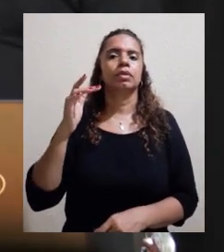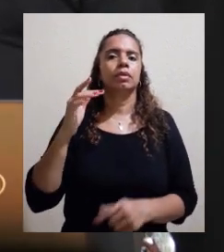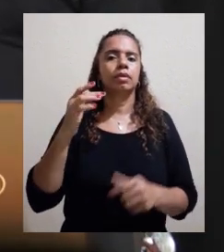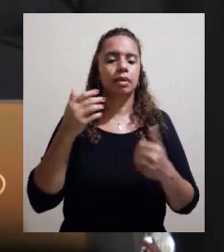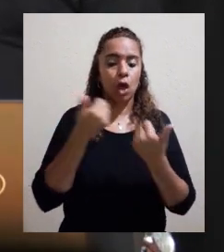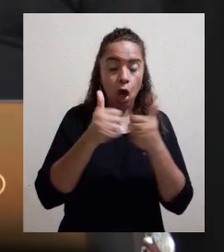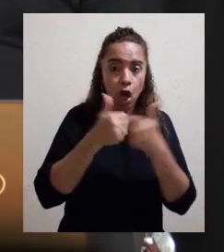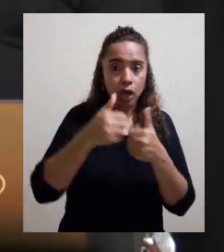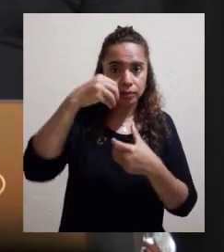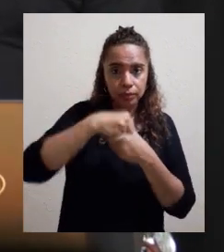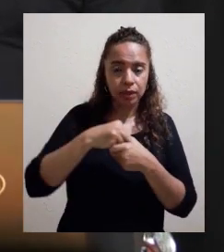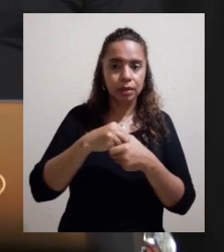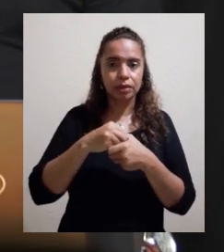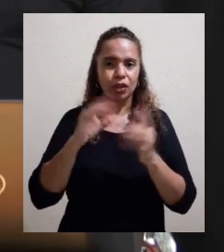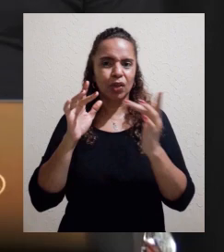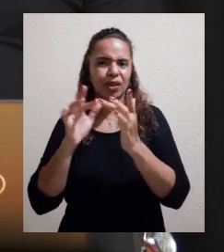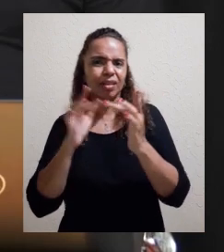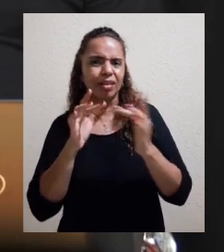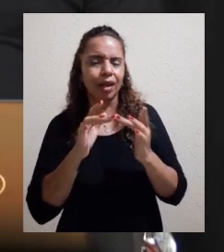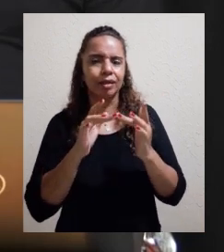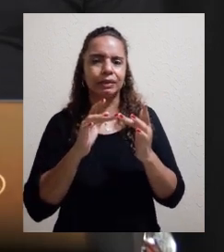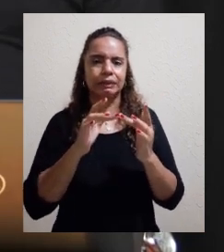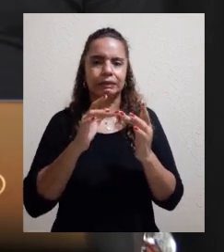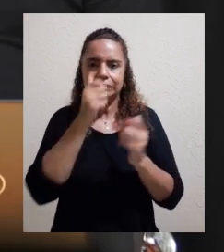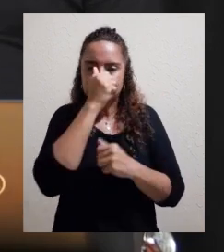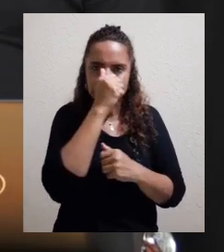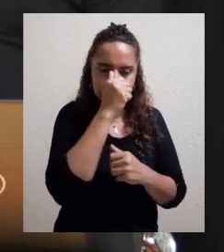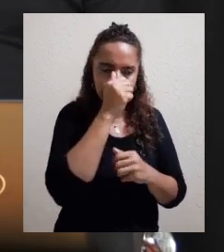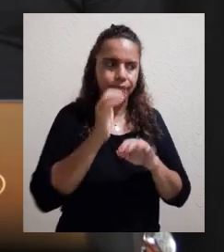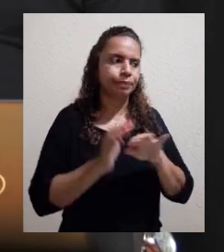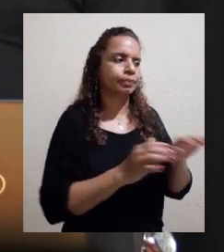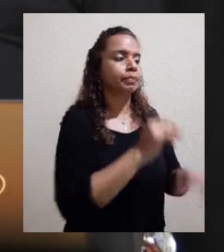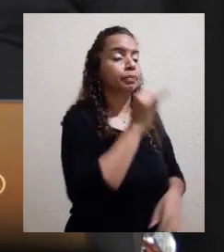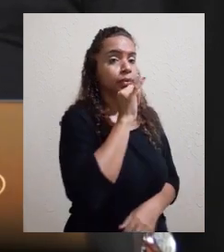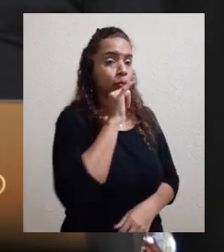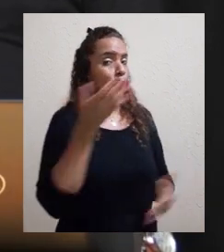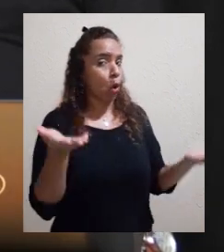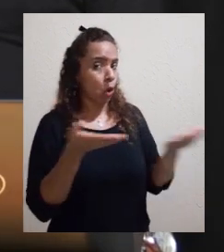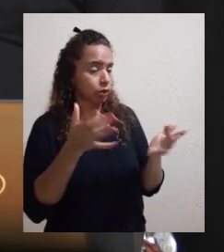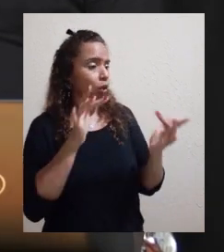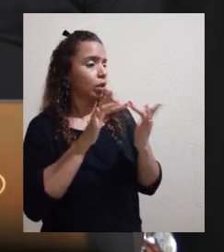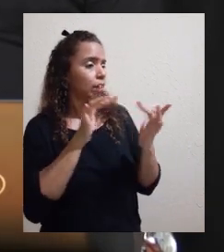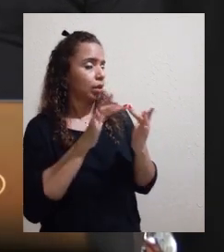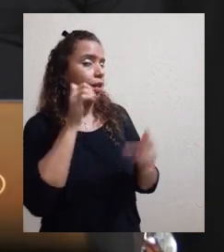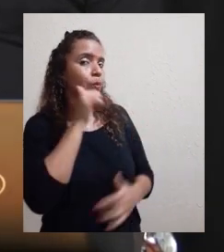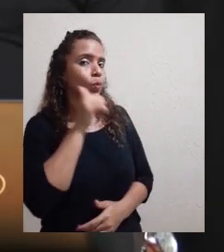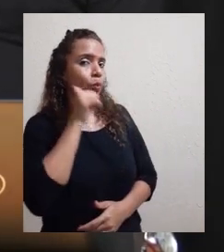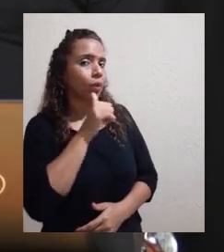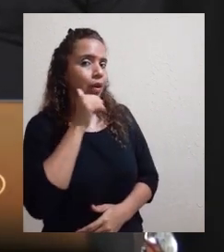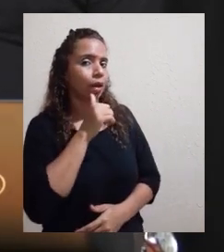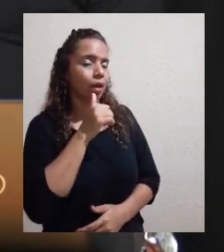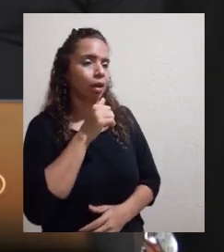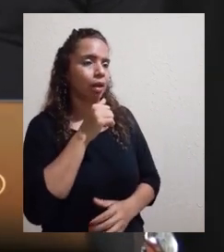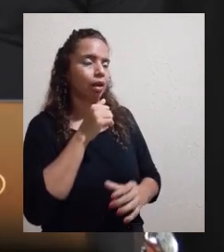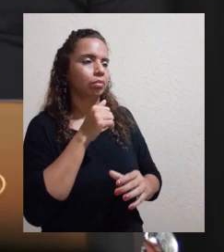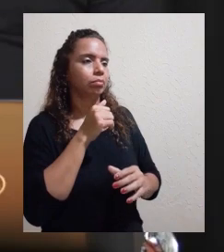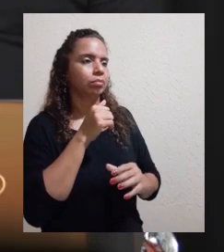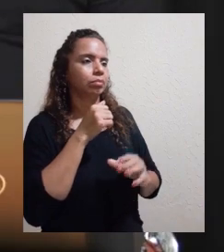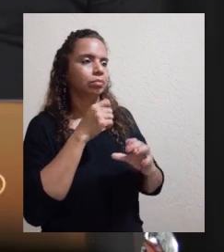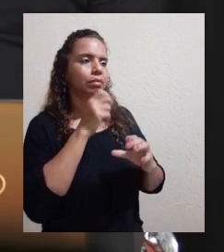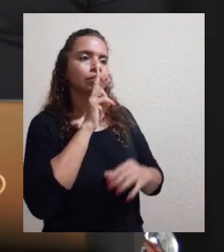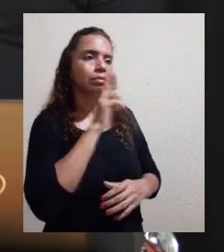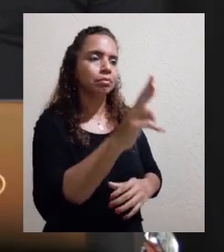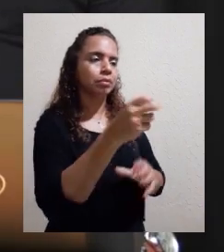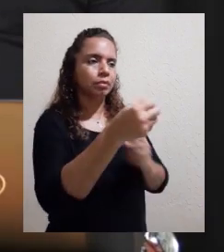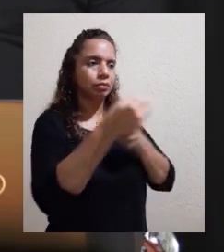no prédio onde eu moro por uma equipe de um jornalista, era um repórter, e a moça da filmagem,